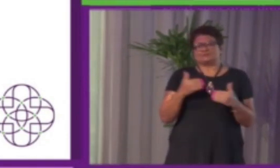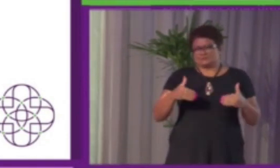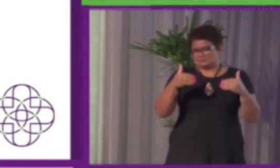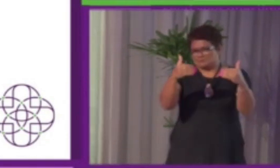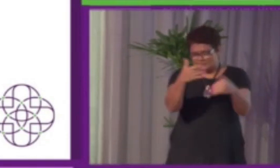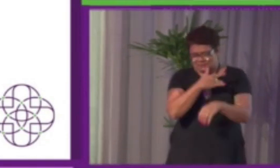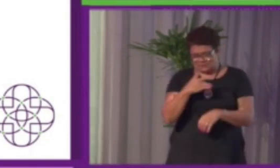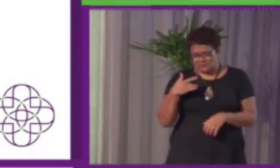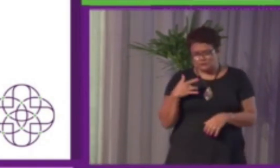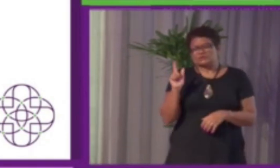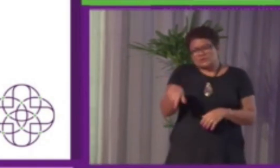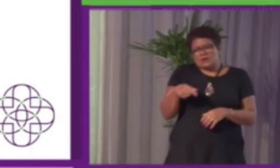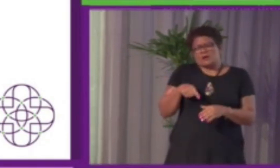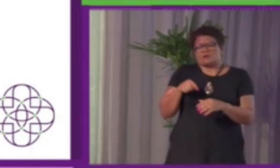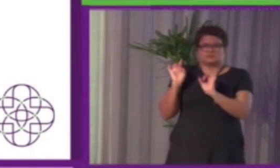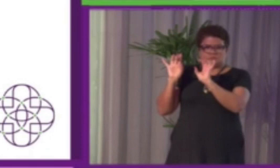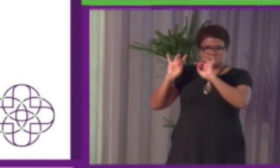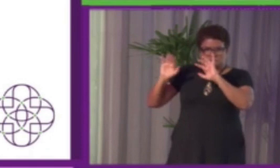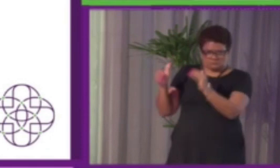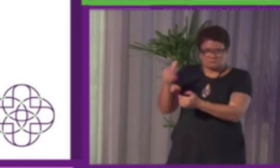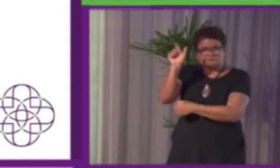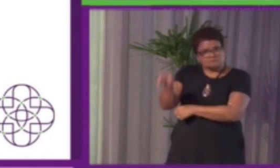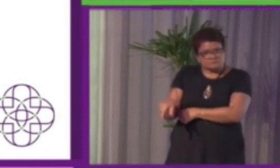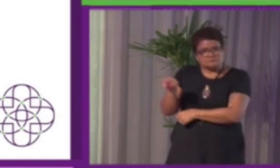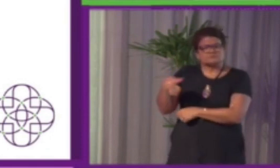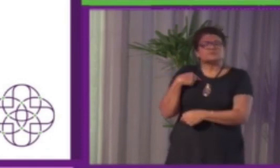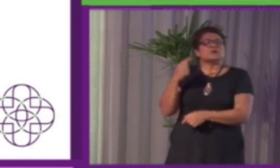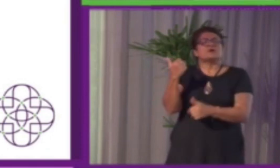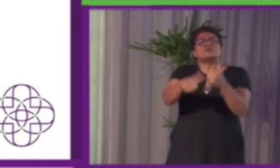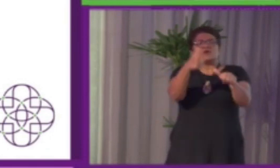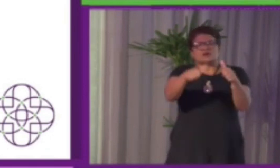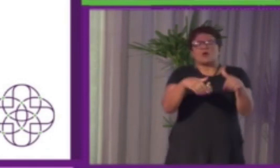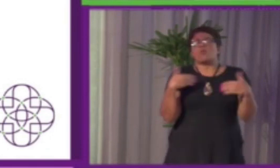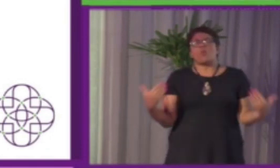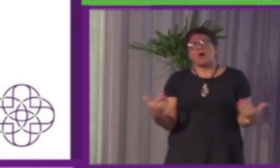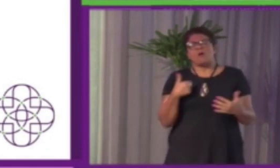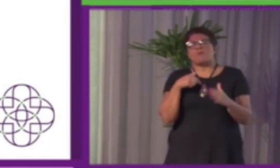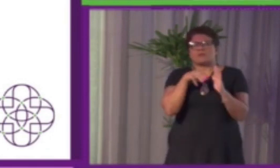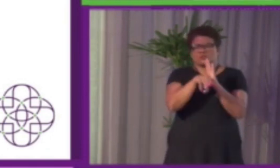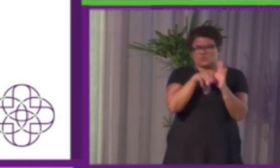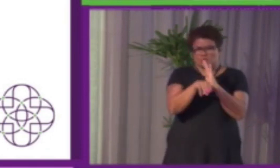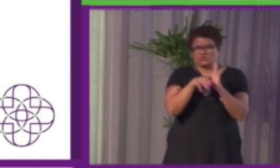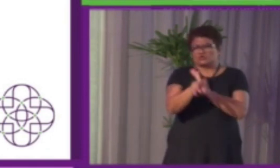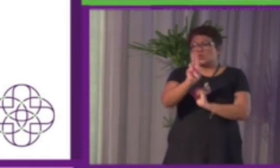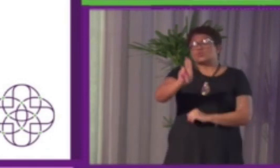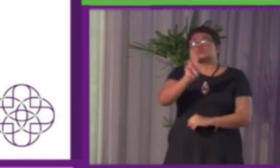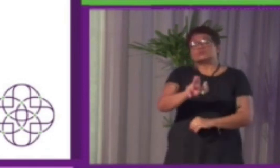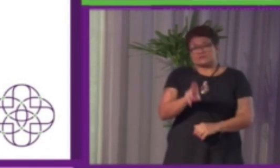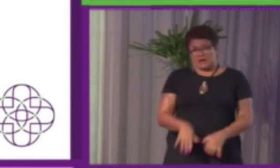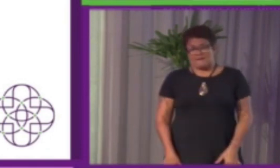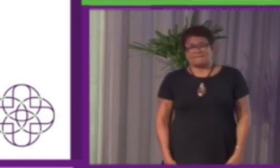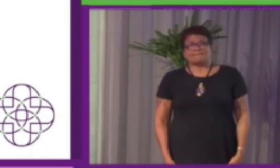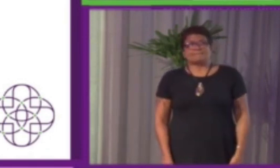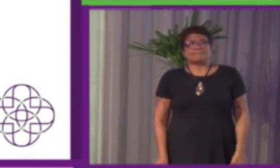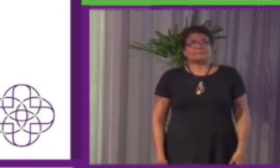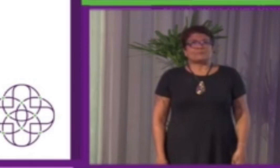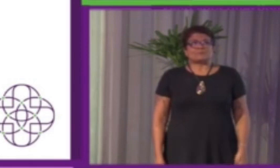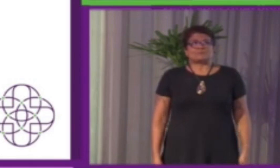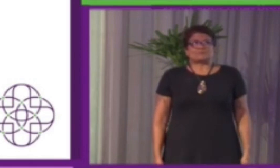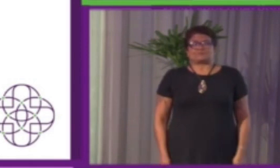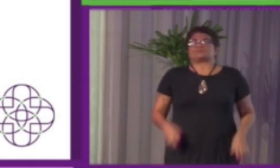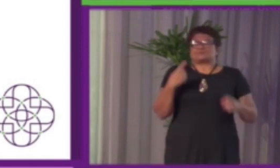um especialista para avaliar quais as metodologias que seriam utilizadas então na definição de limiares